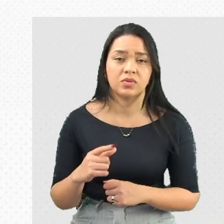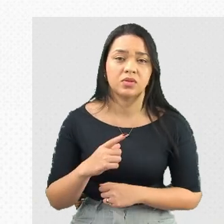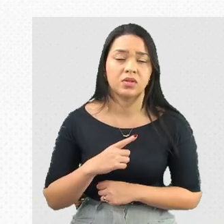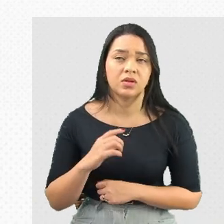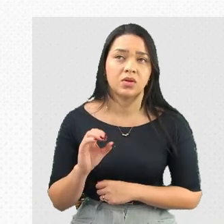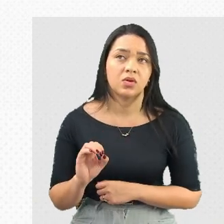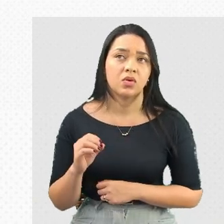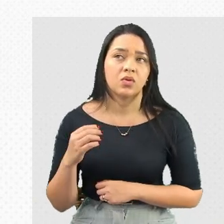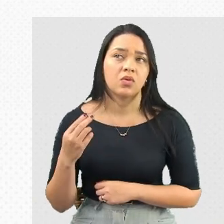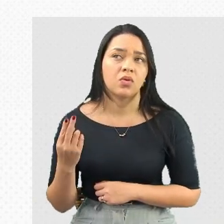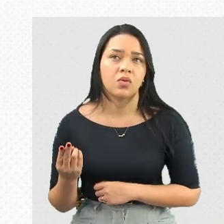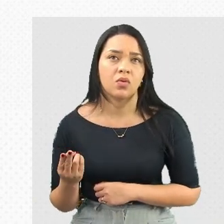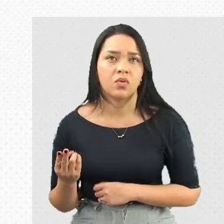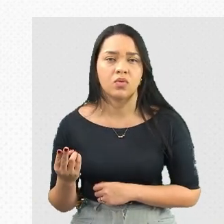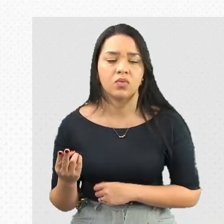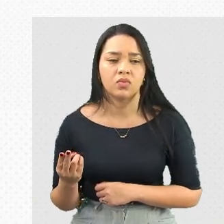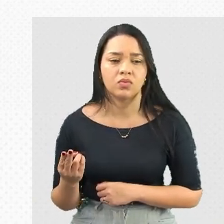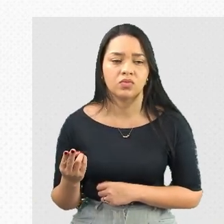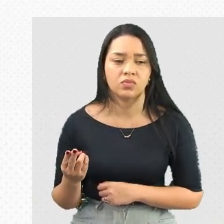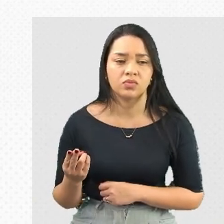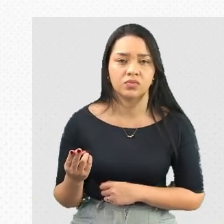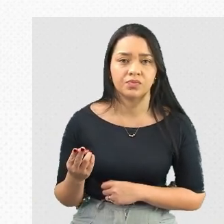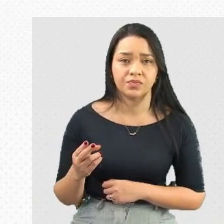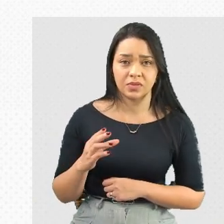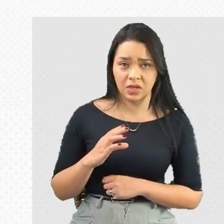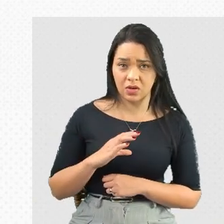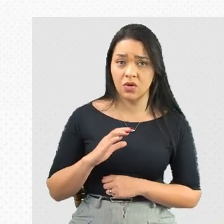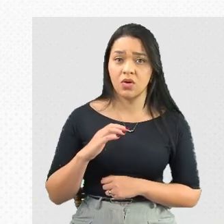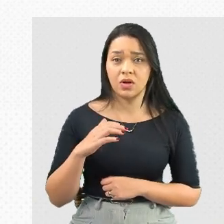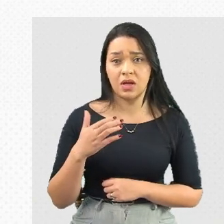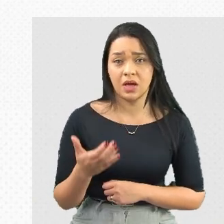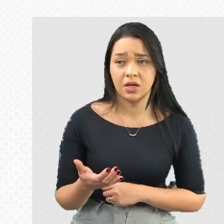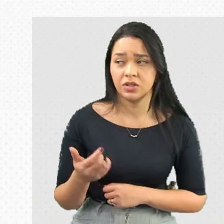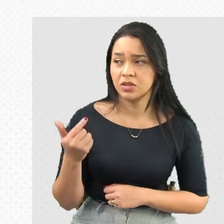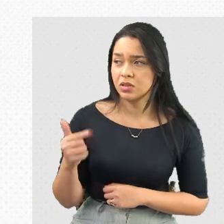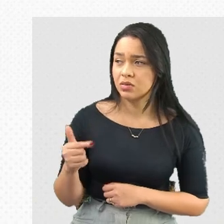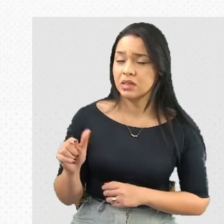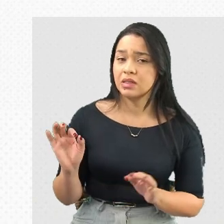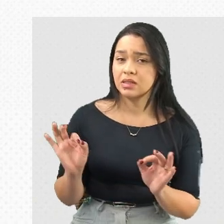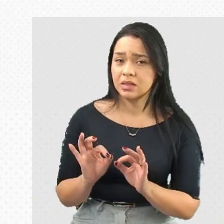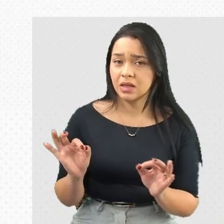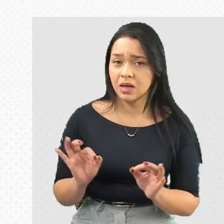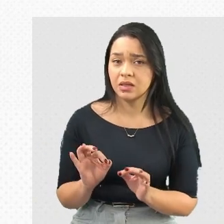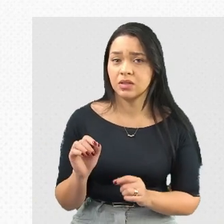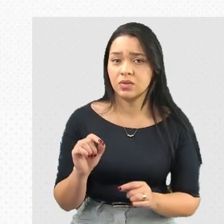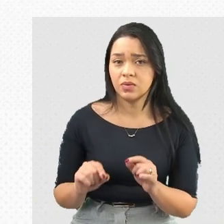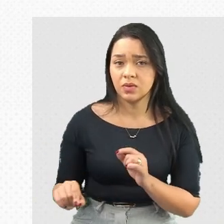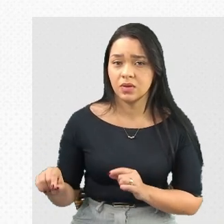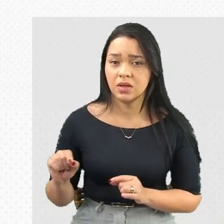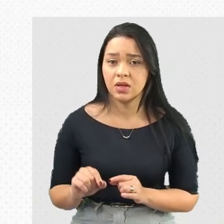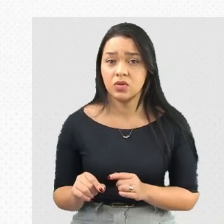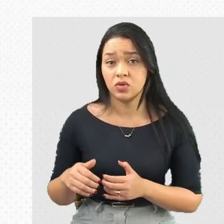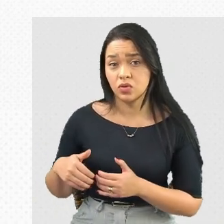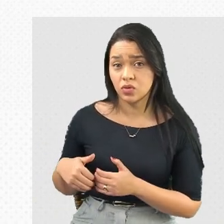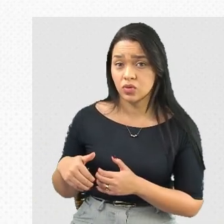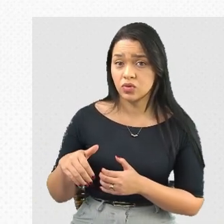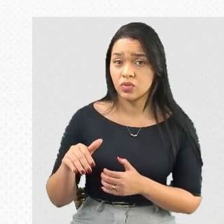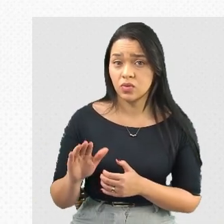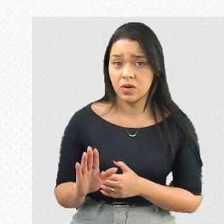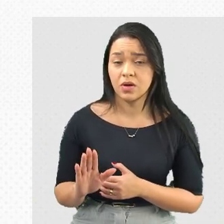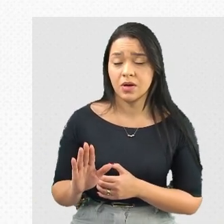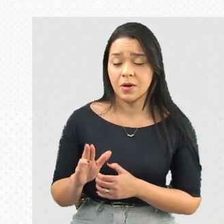mesmo na cara, na raça e na coragem, né? Sem nenhuma condição, né, de continuar aquela